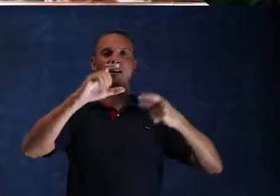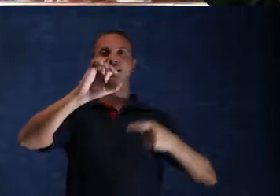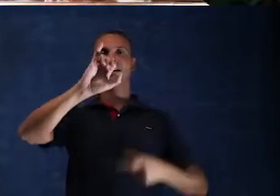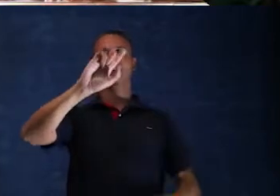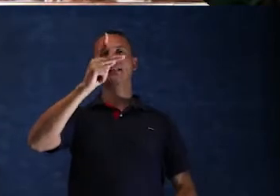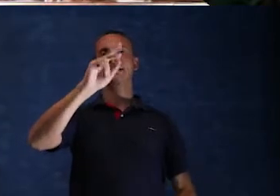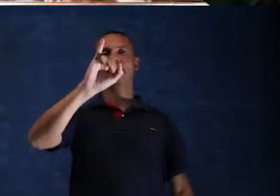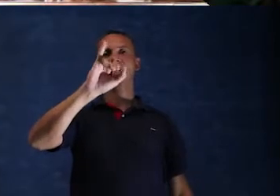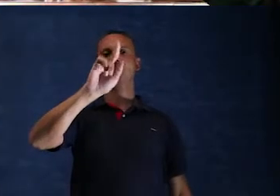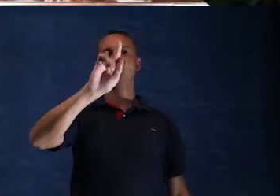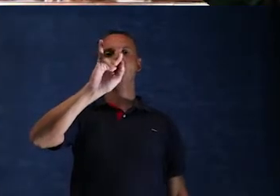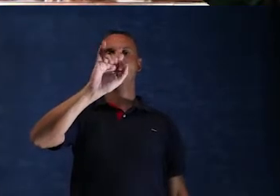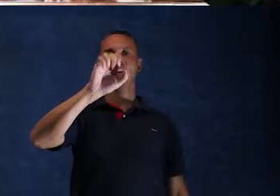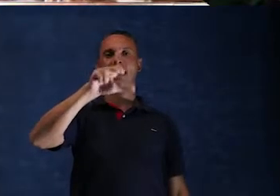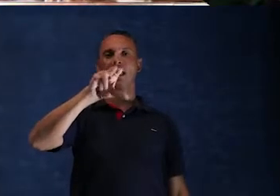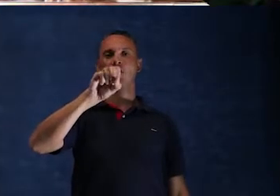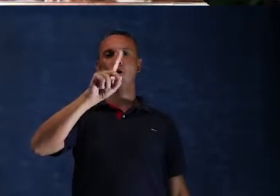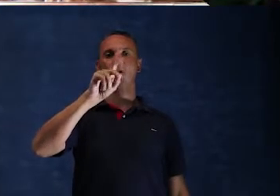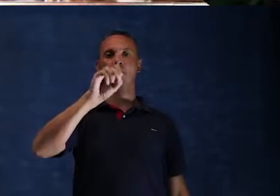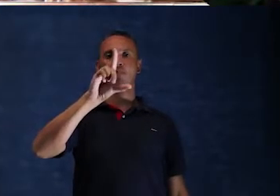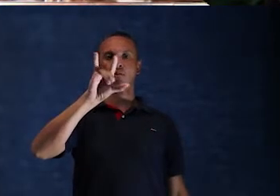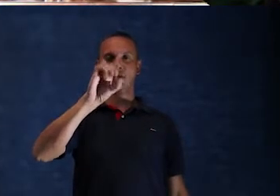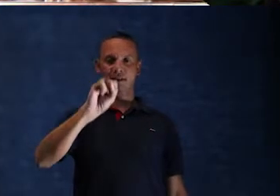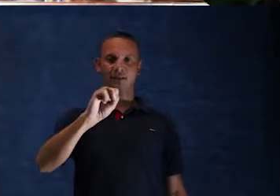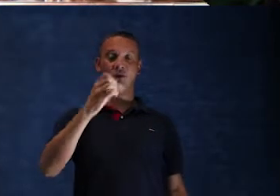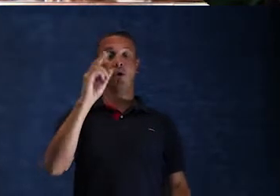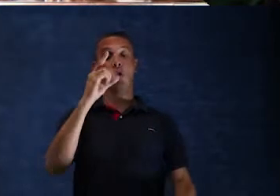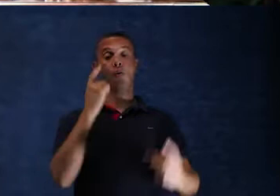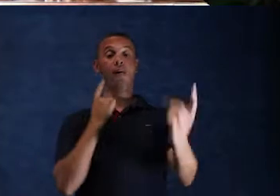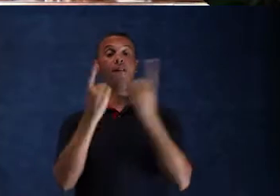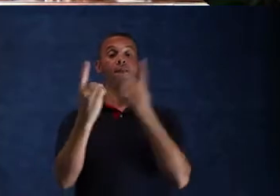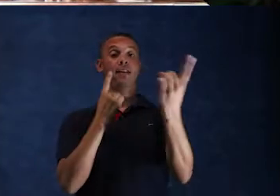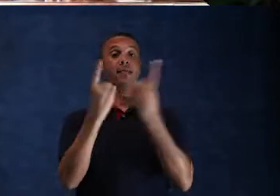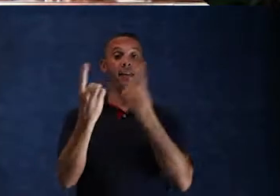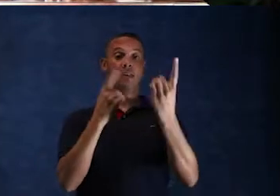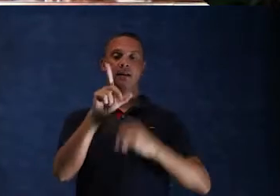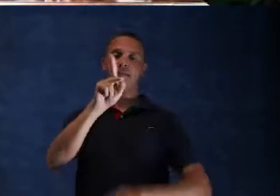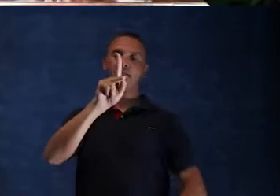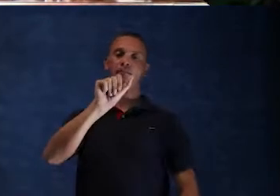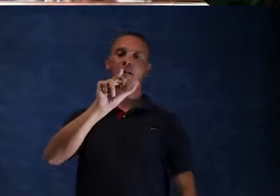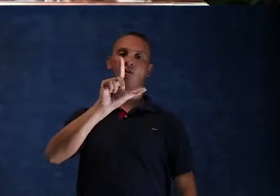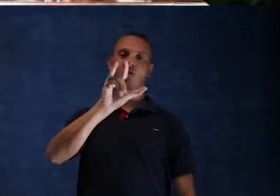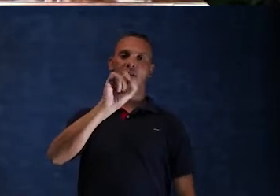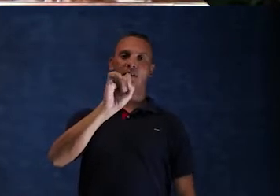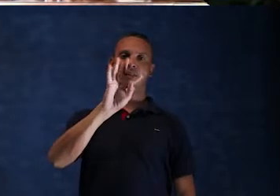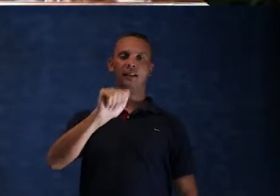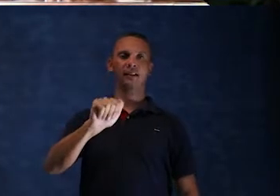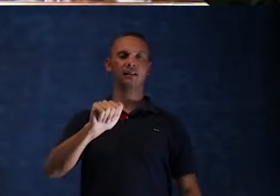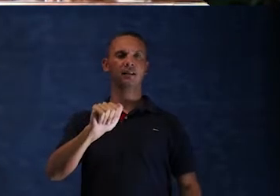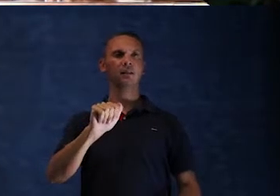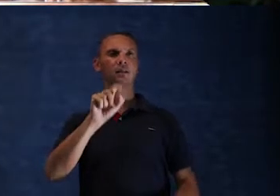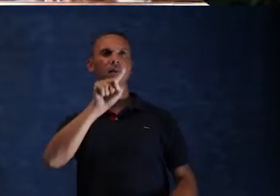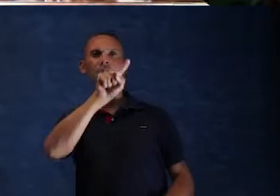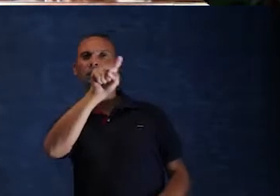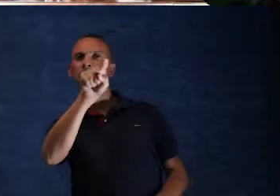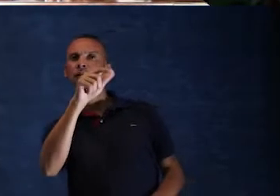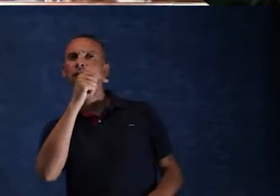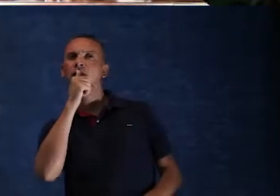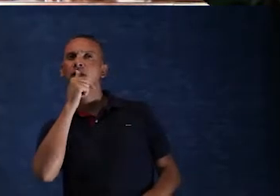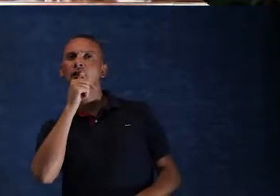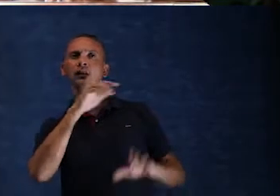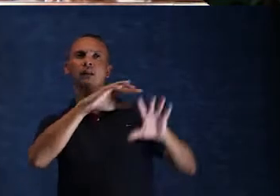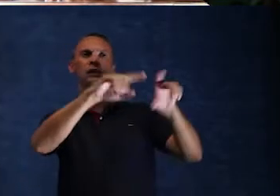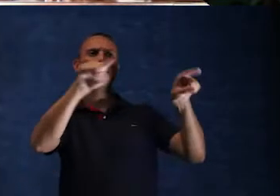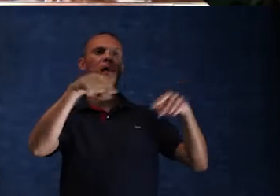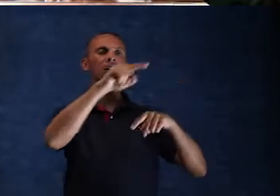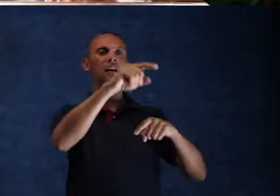Morumbi, ou a Avenida Paulista, muitas vezes também sombrio, vai sendo desdobrado. De um lado, o espaço de